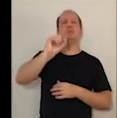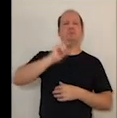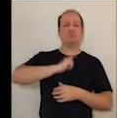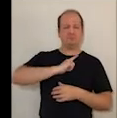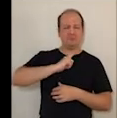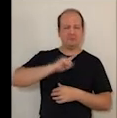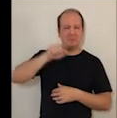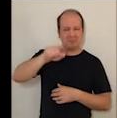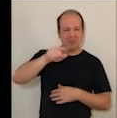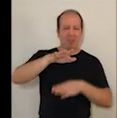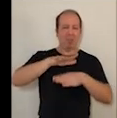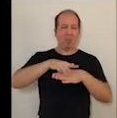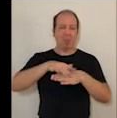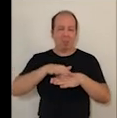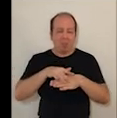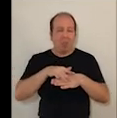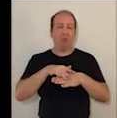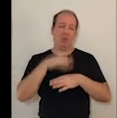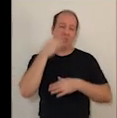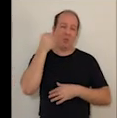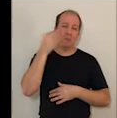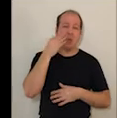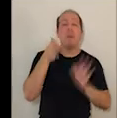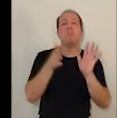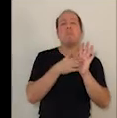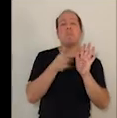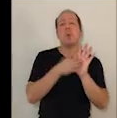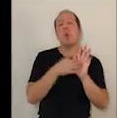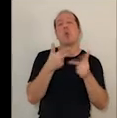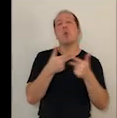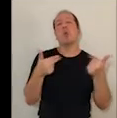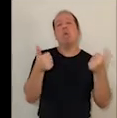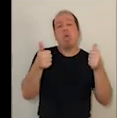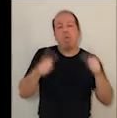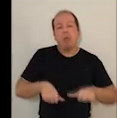moribundo Volpone lhe propôs coisas imorais.